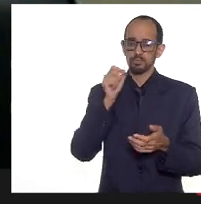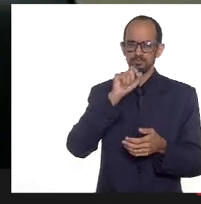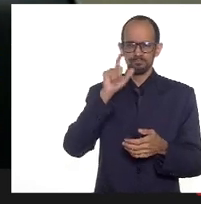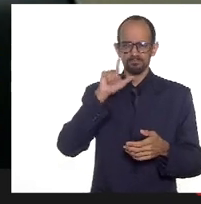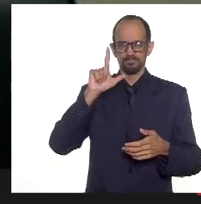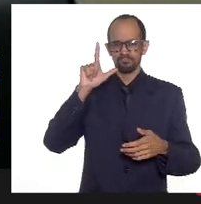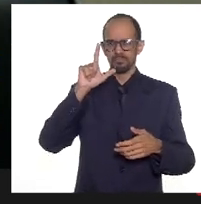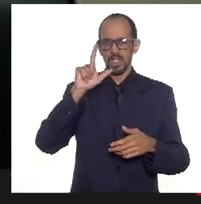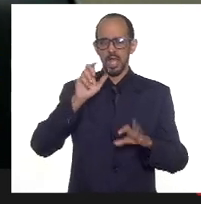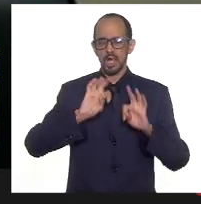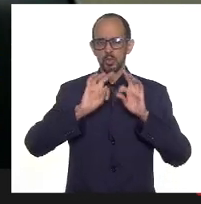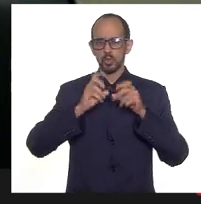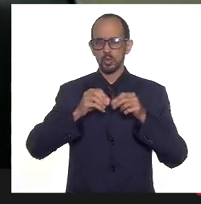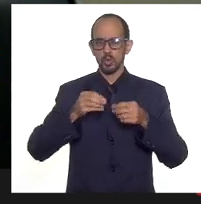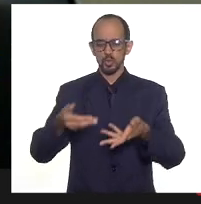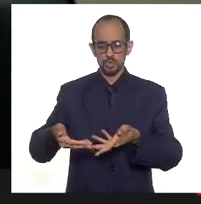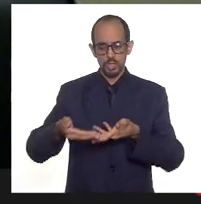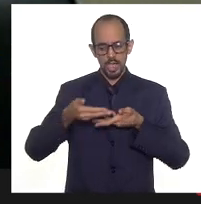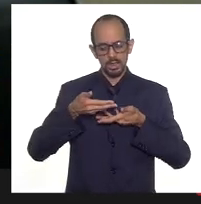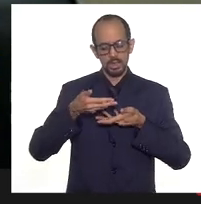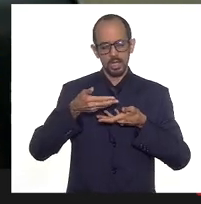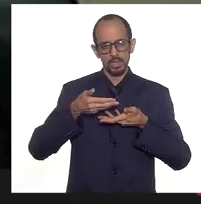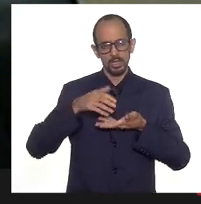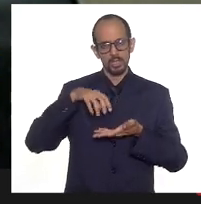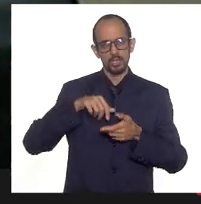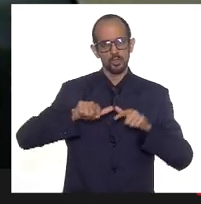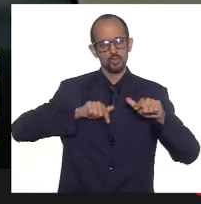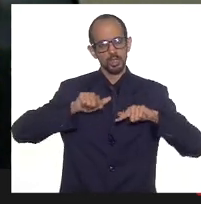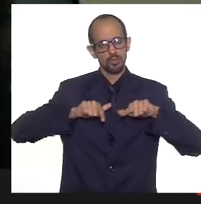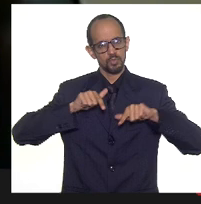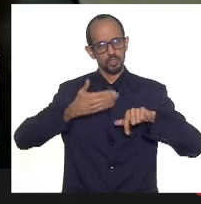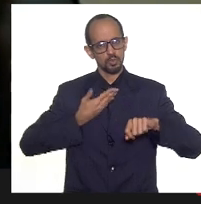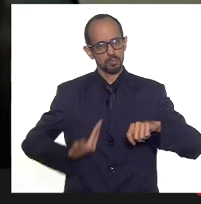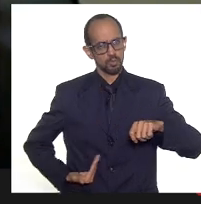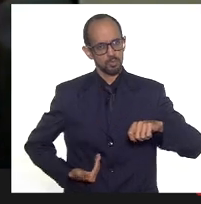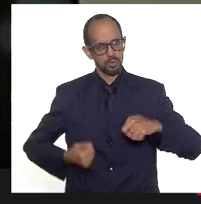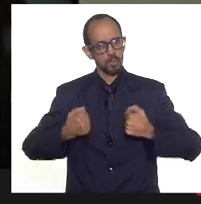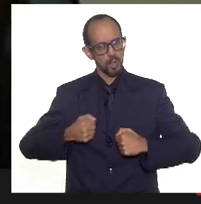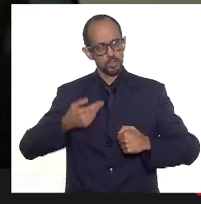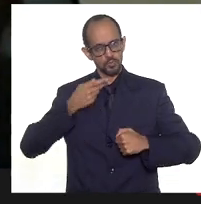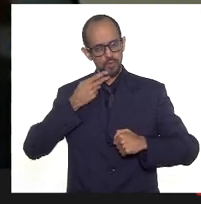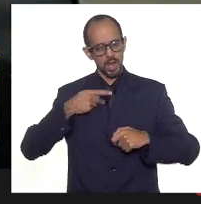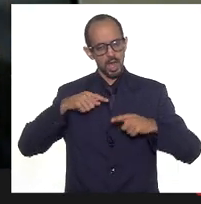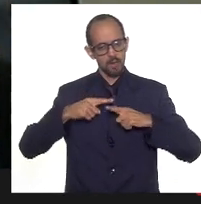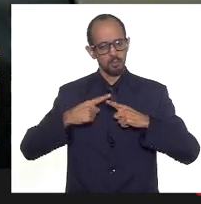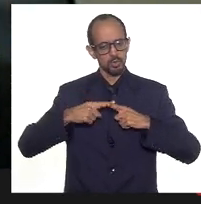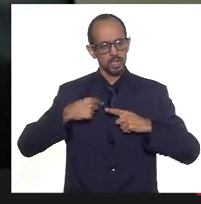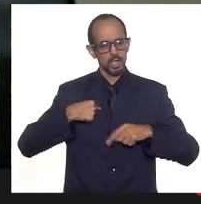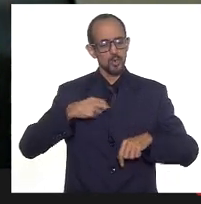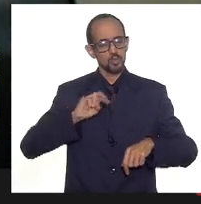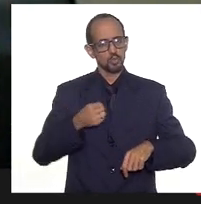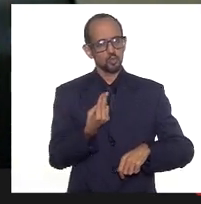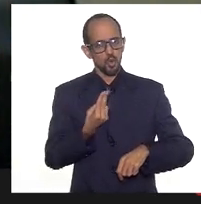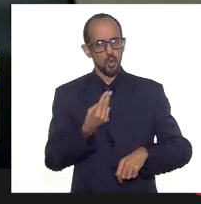prestam atendimento no serviço público. Posso falar com muita tranquilidade, sou policial civil,